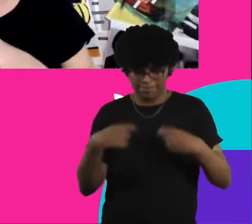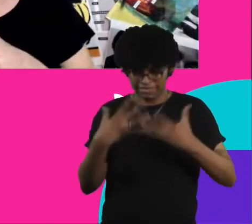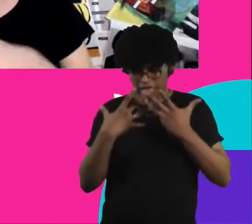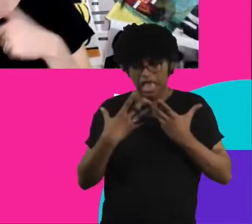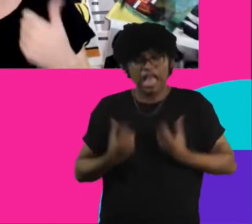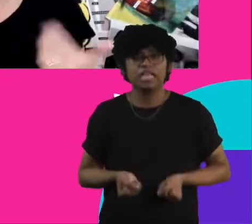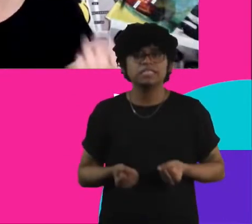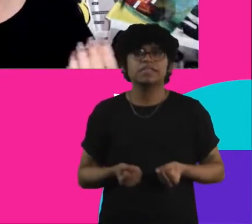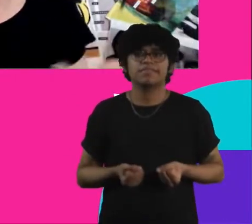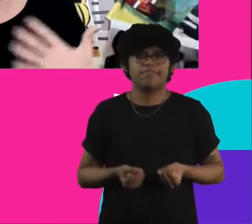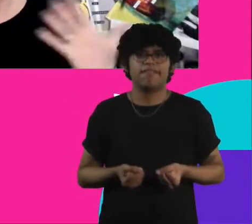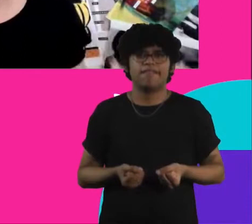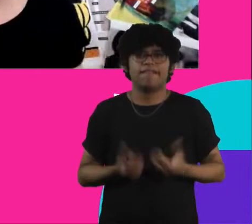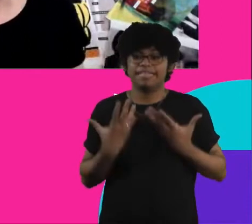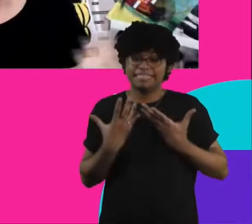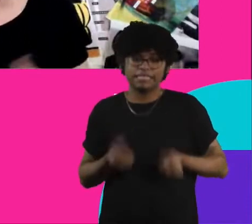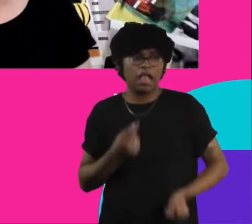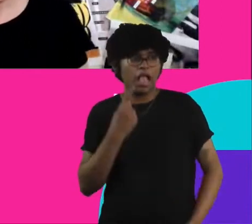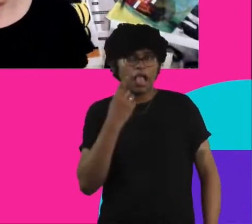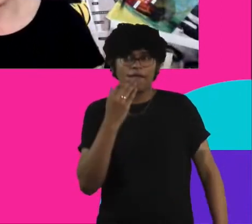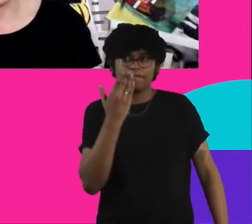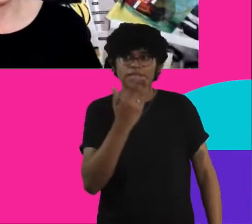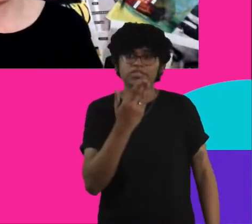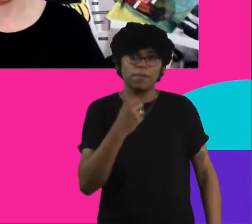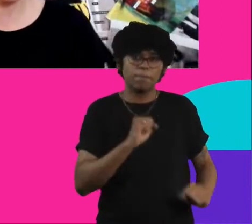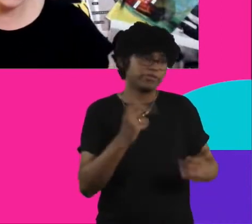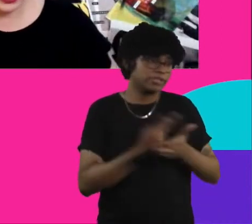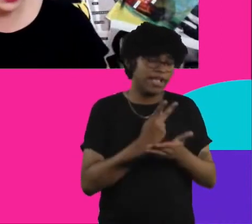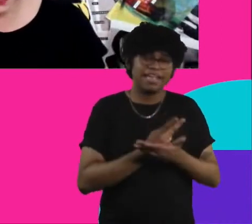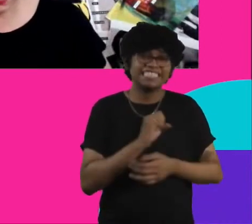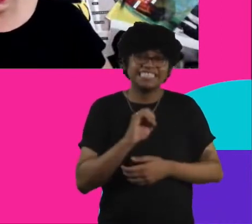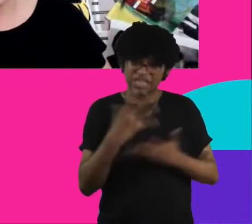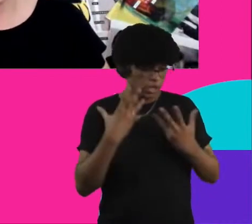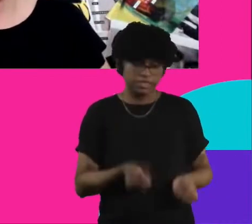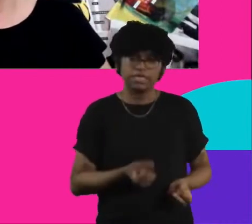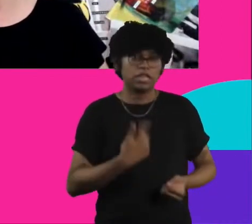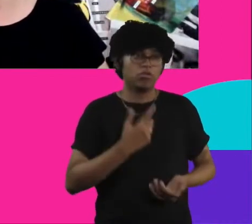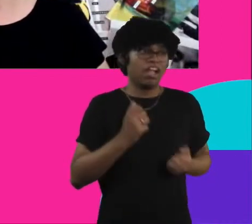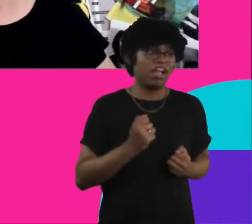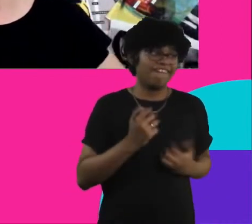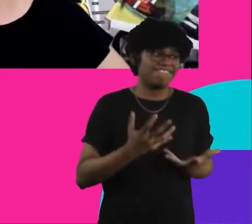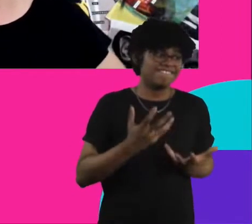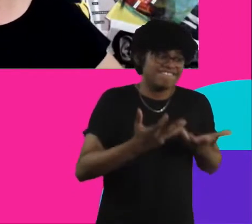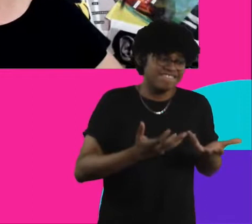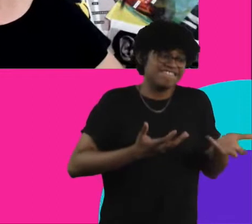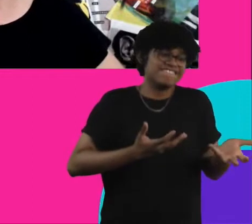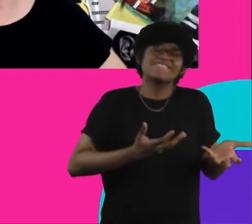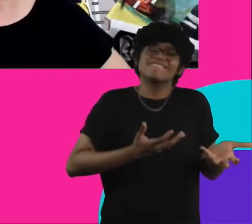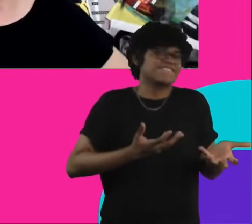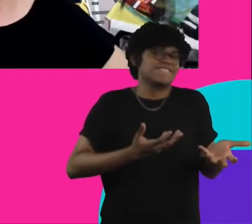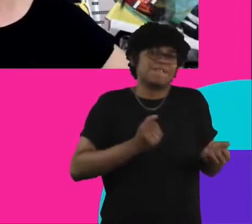que diante do desconhecido eu posso errar, você trava. E eu já travei algumas vezes. Não quer dizer que eu estou falando